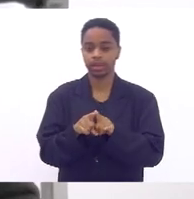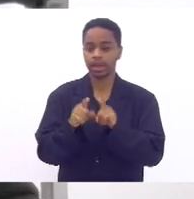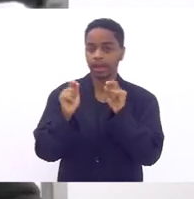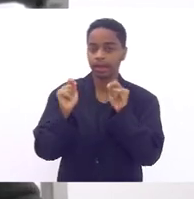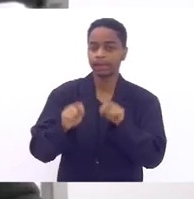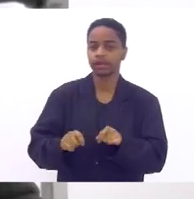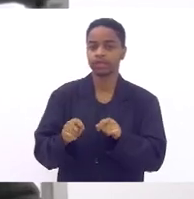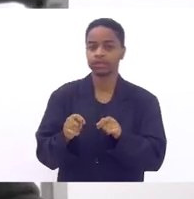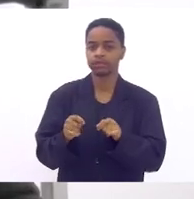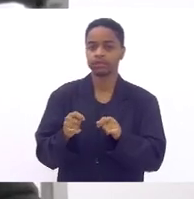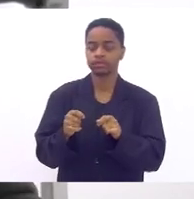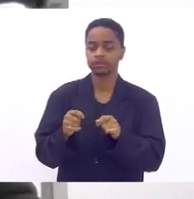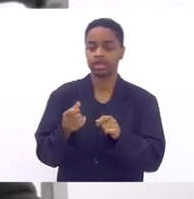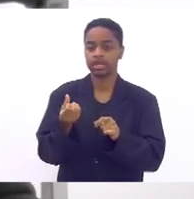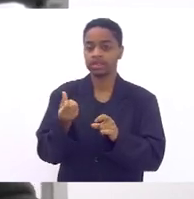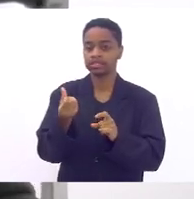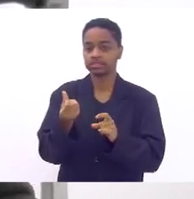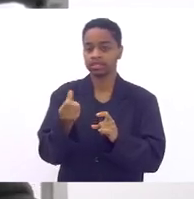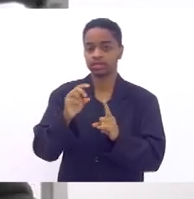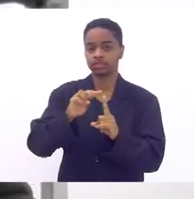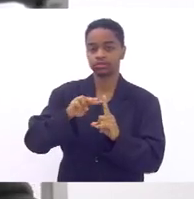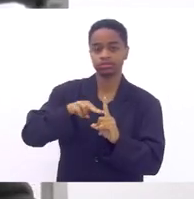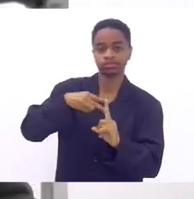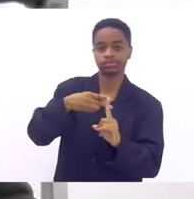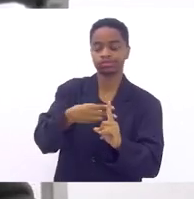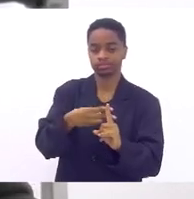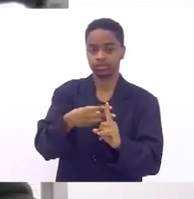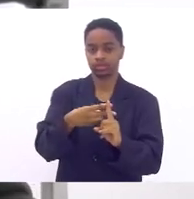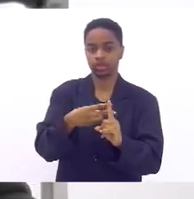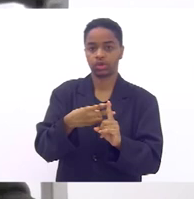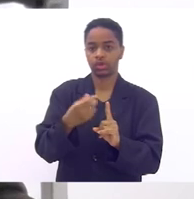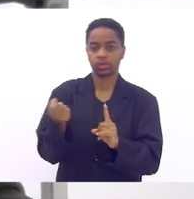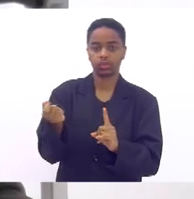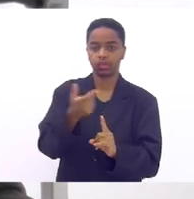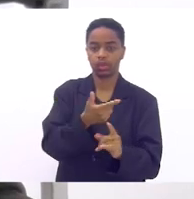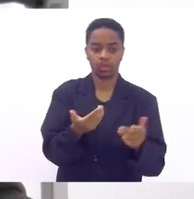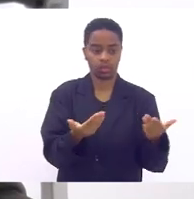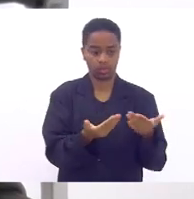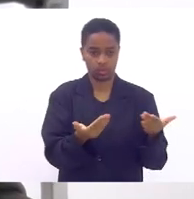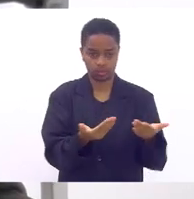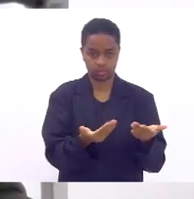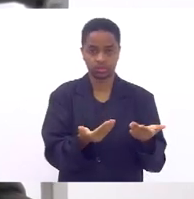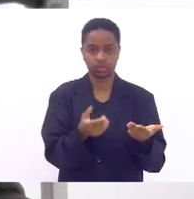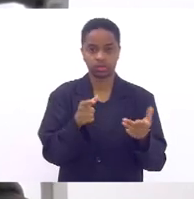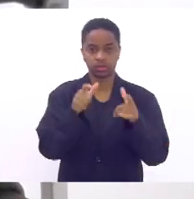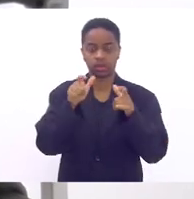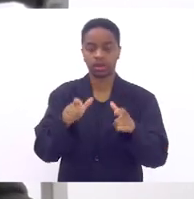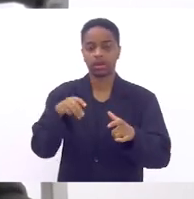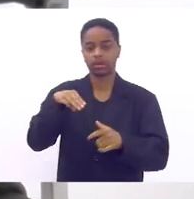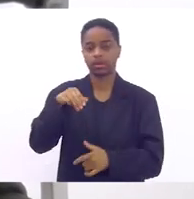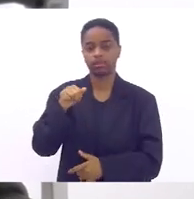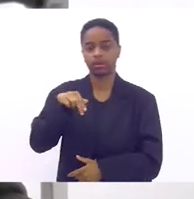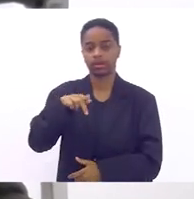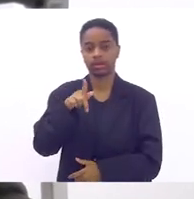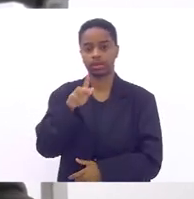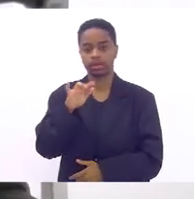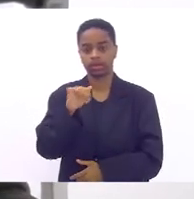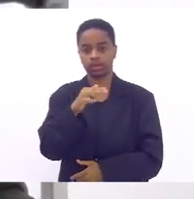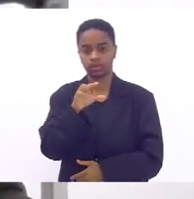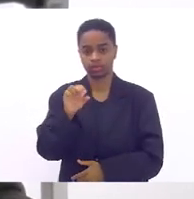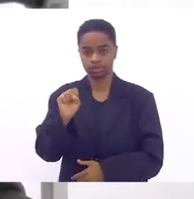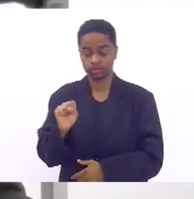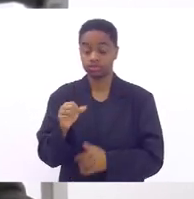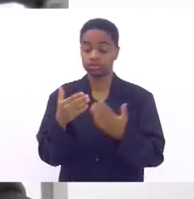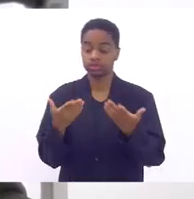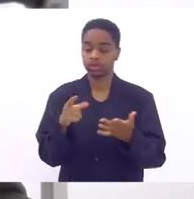seis vezes maior do que a a a que a gente a nossa planta oferece hoje lá no campo de Manguinhos então a gente tá dizendo alguma coisaa